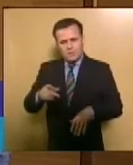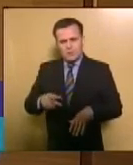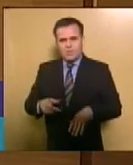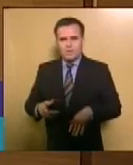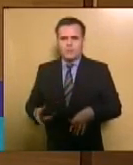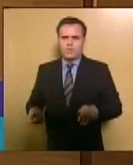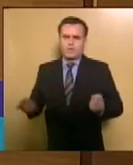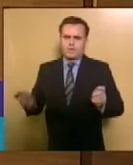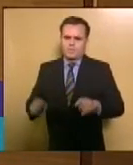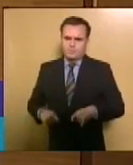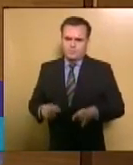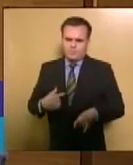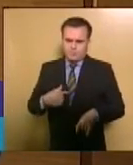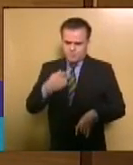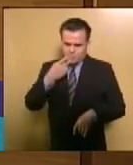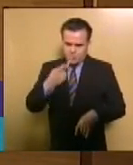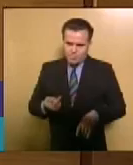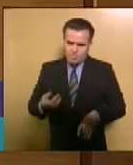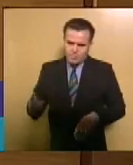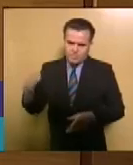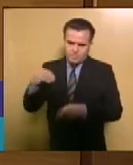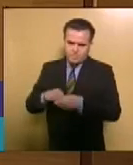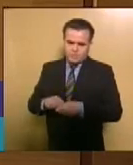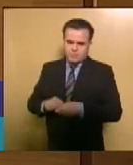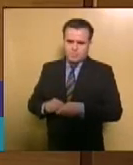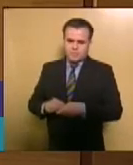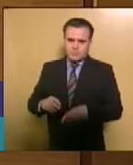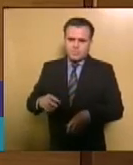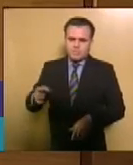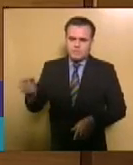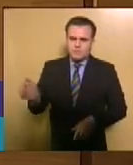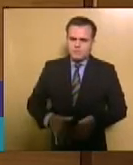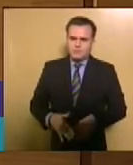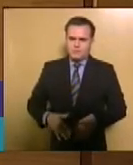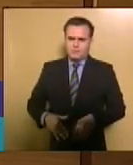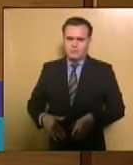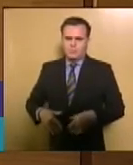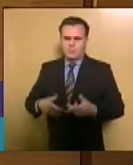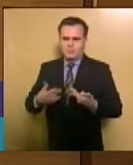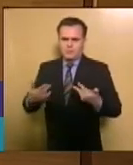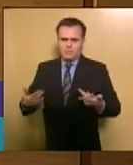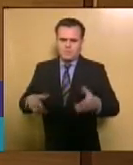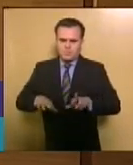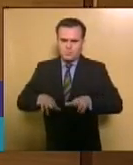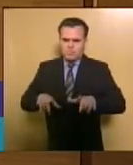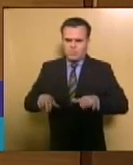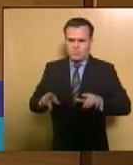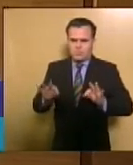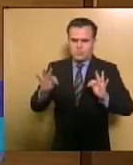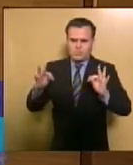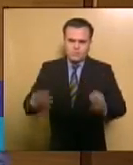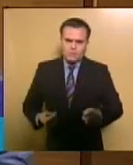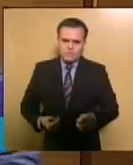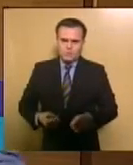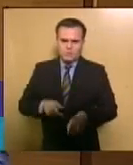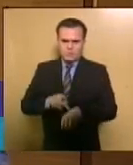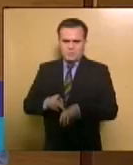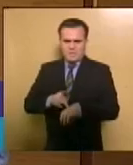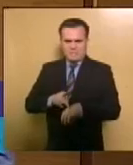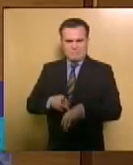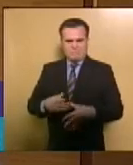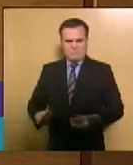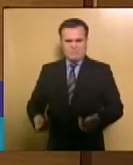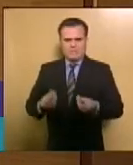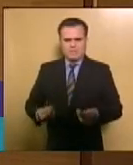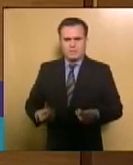será que a gente vai gostar de ser vinculado a peste negra fome Negra lista negra vulto negro acho que não Então